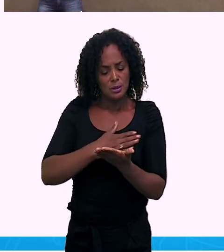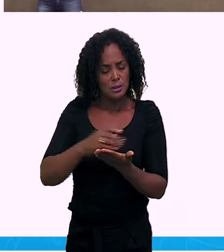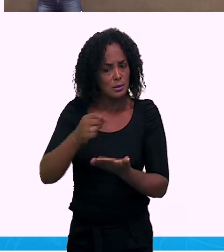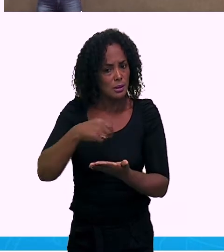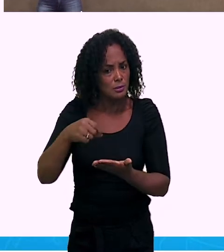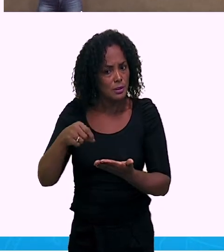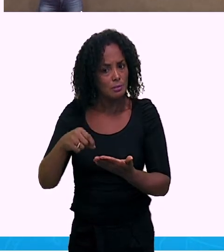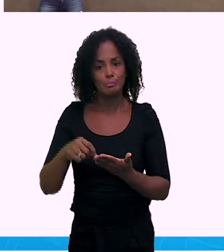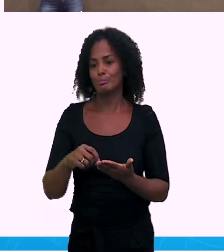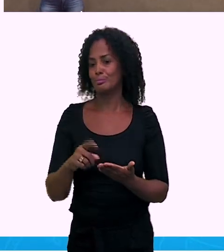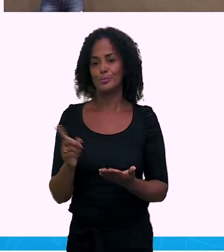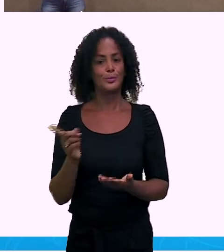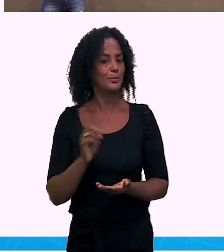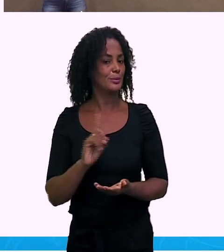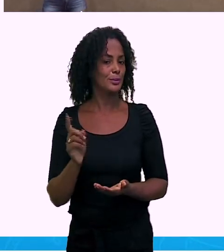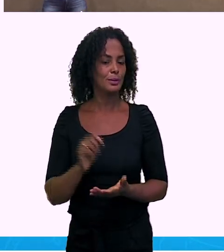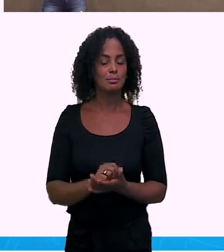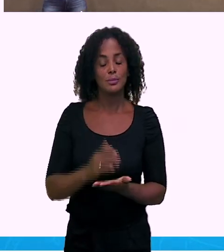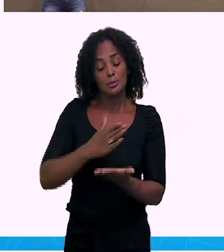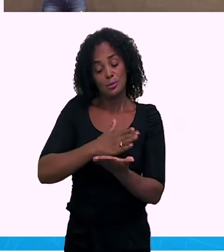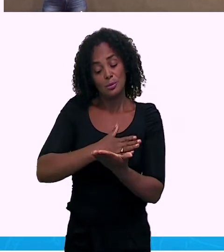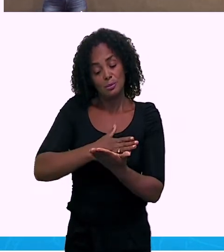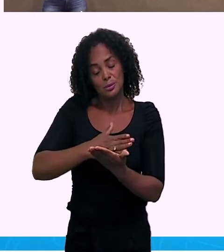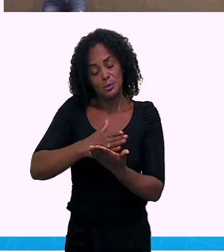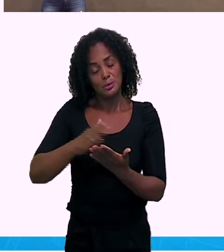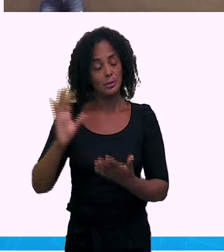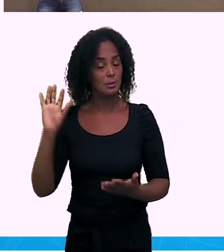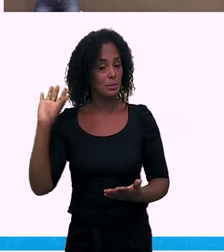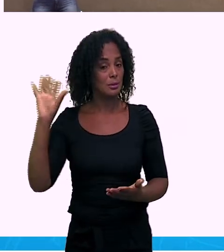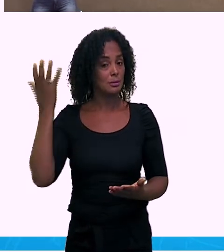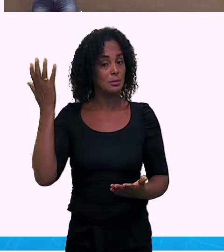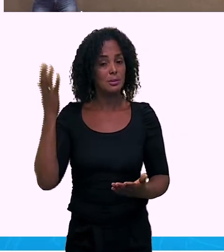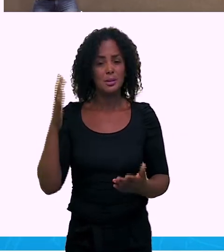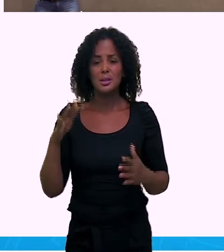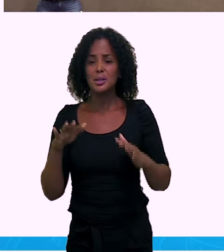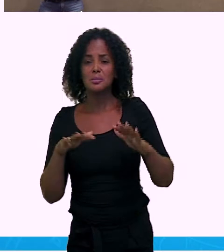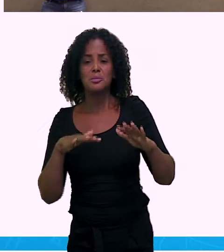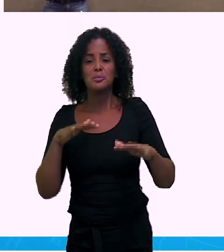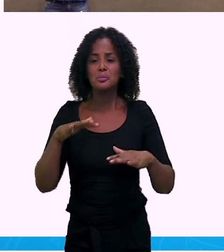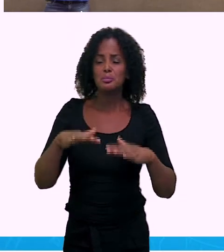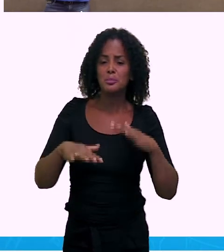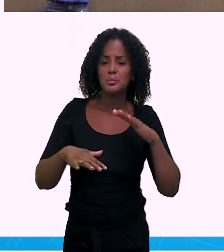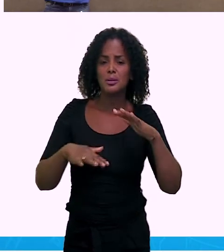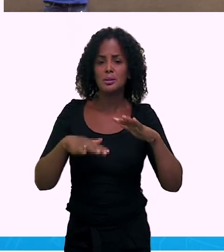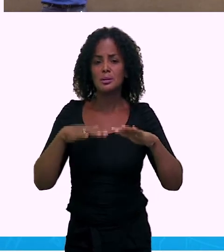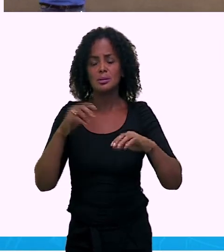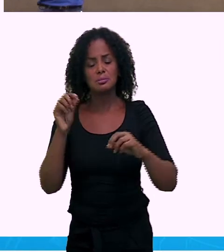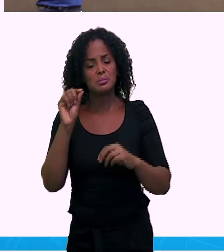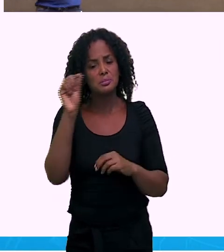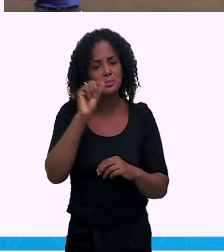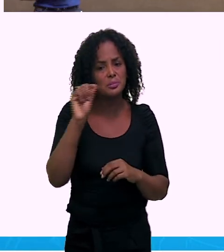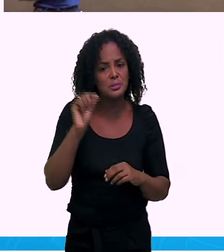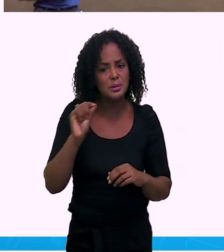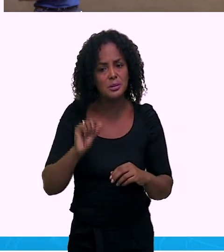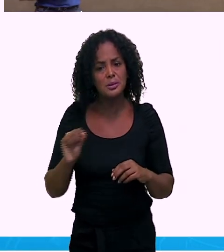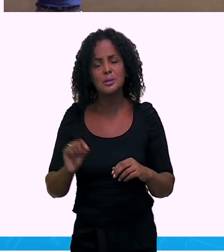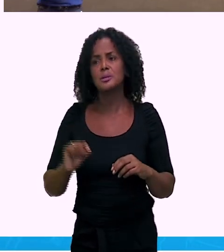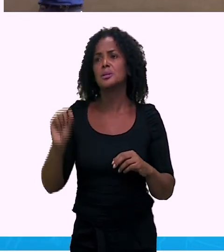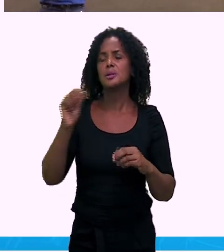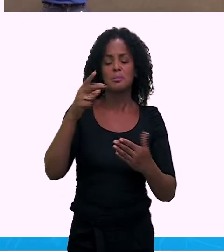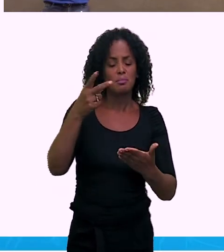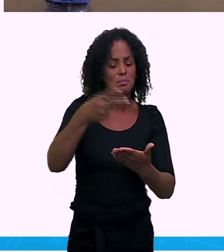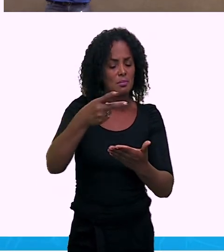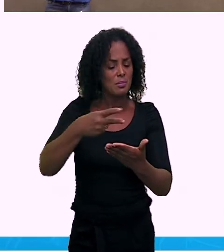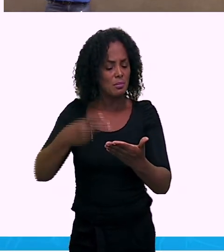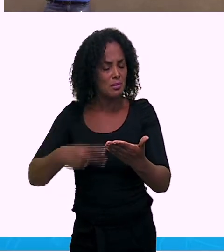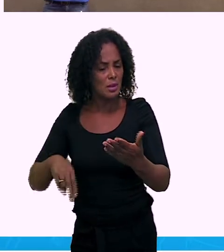para amanhã? Não. Começou-se a acontecer movimentos gradativos, começaram a desenhar nas cavernas,